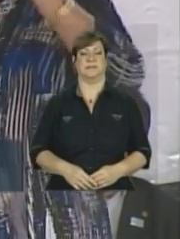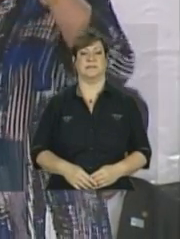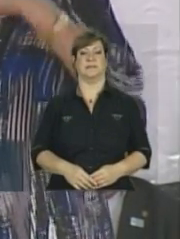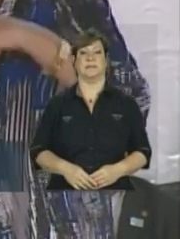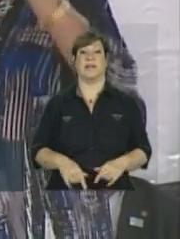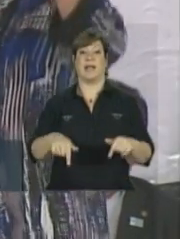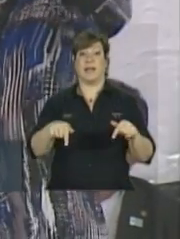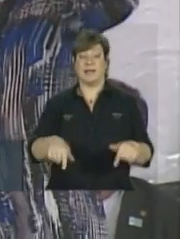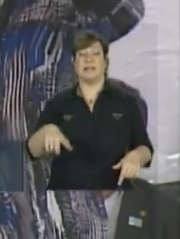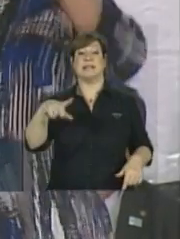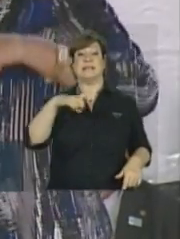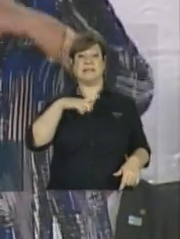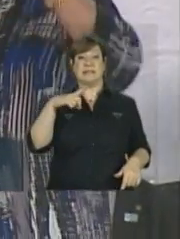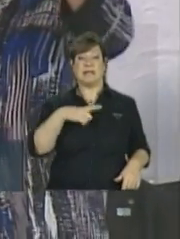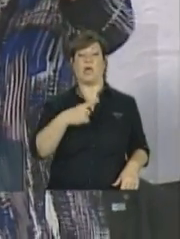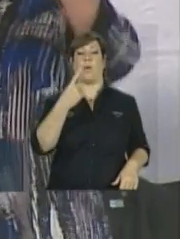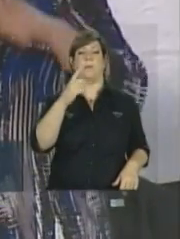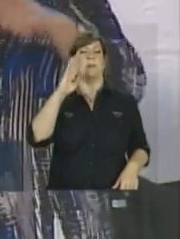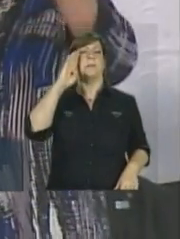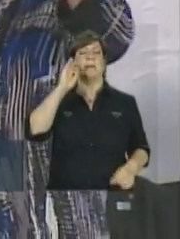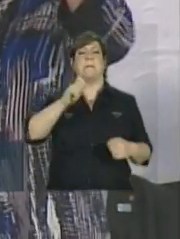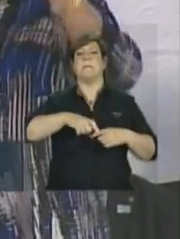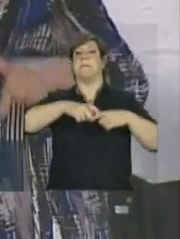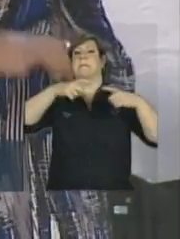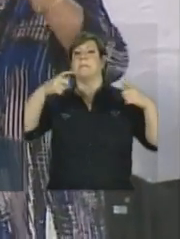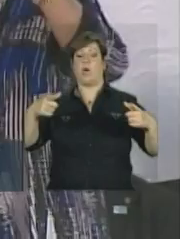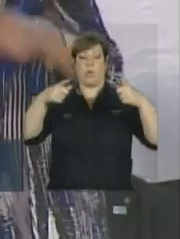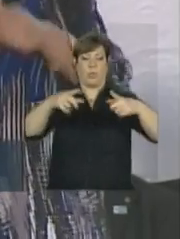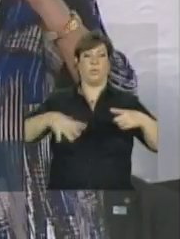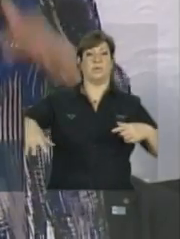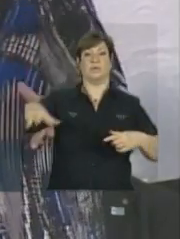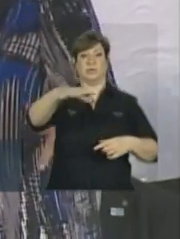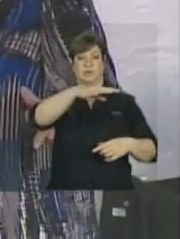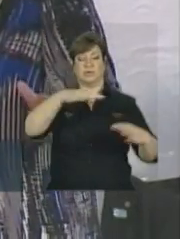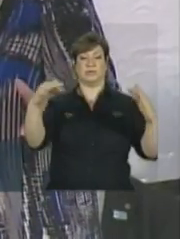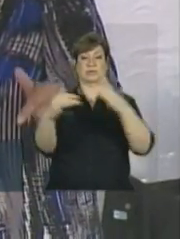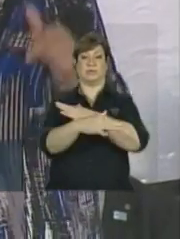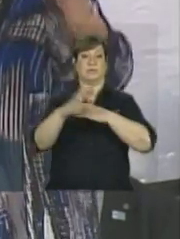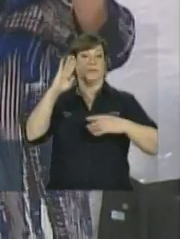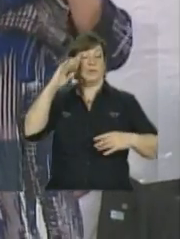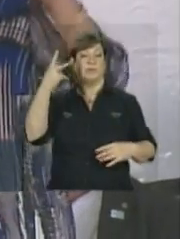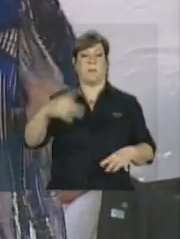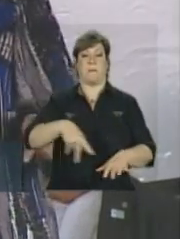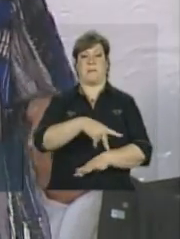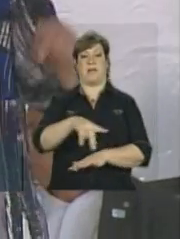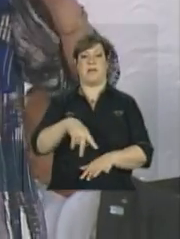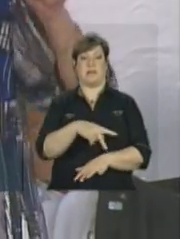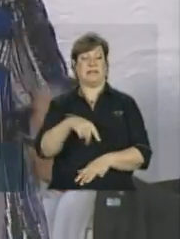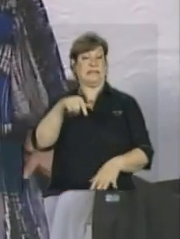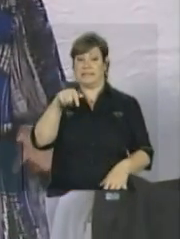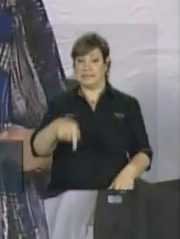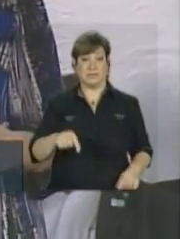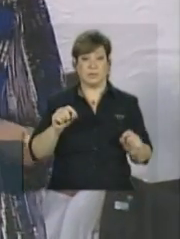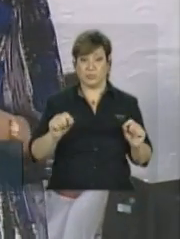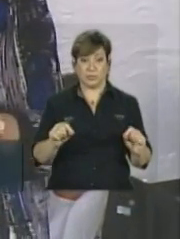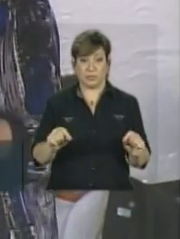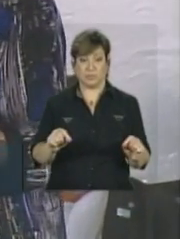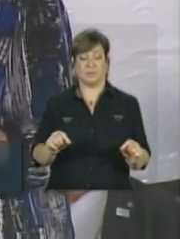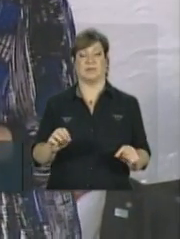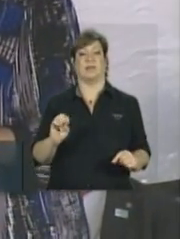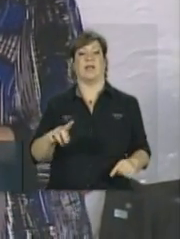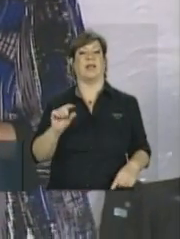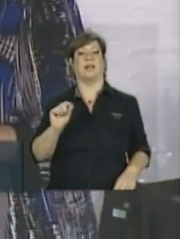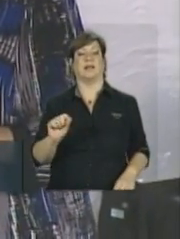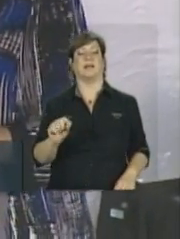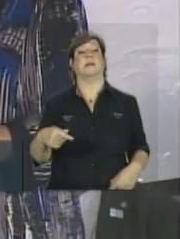aqui está uma das maiores regiões metropolitanas do nosso país. E isso significa que